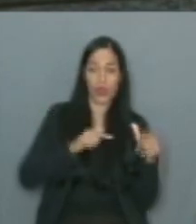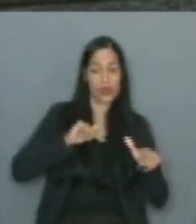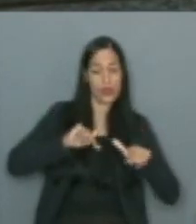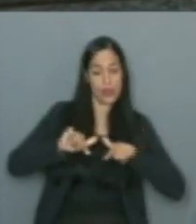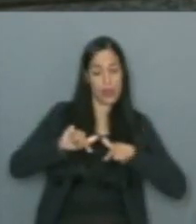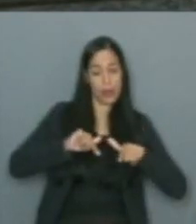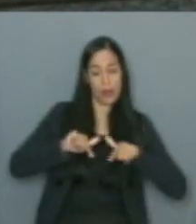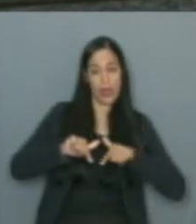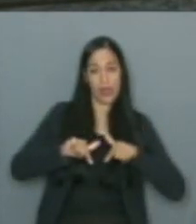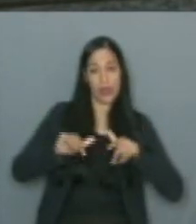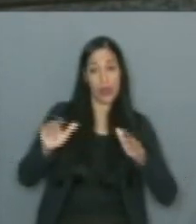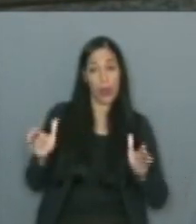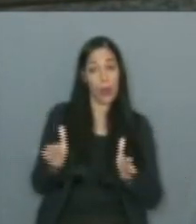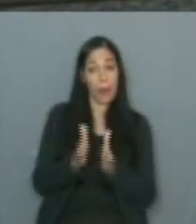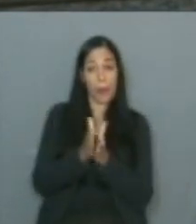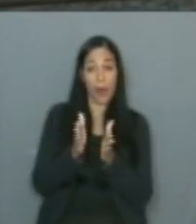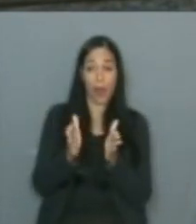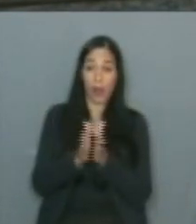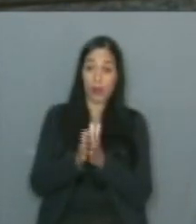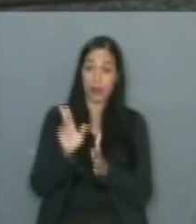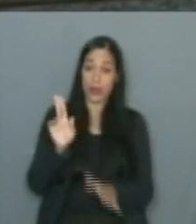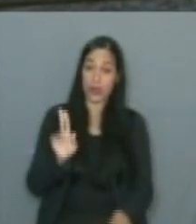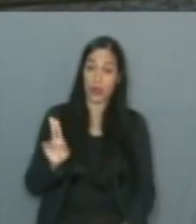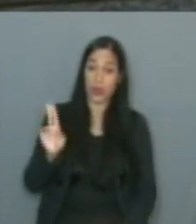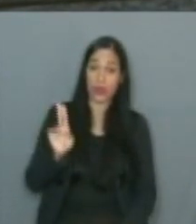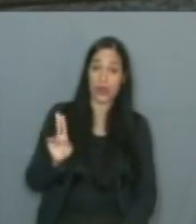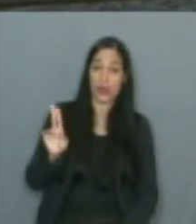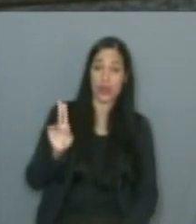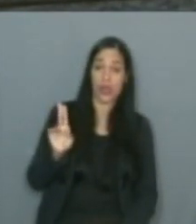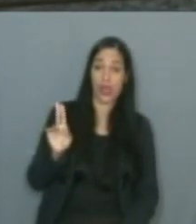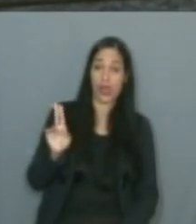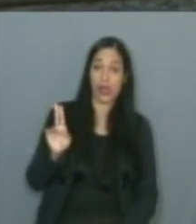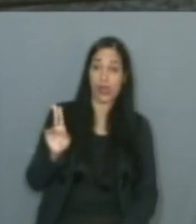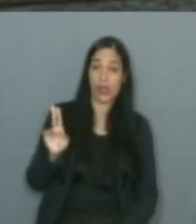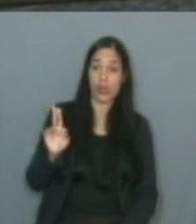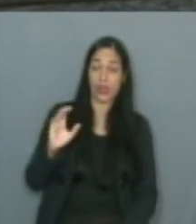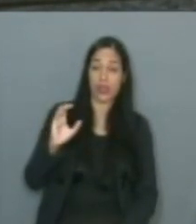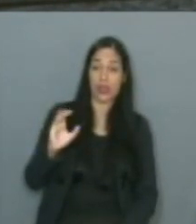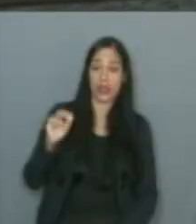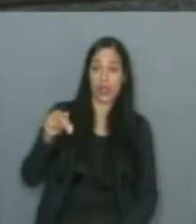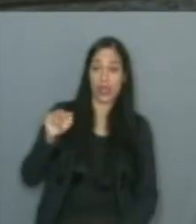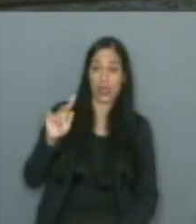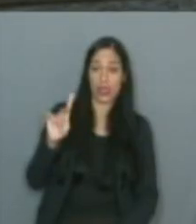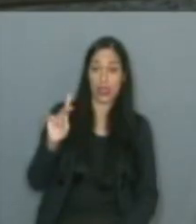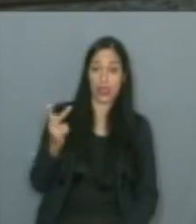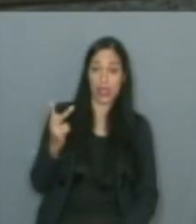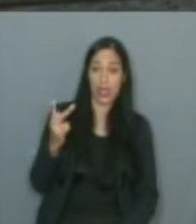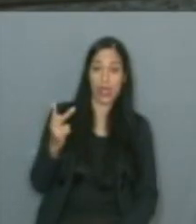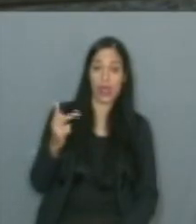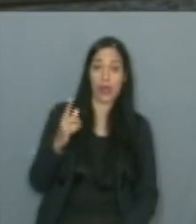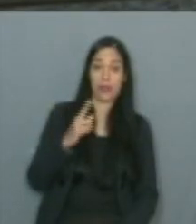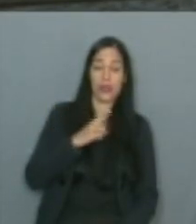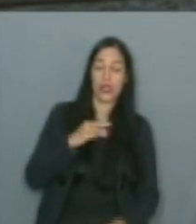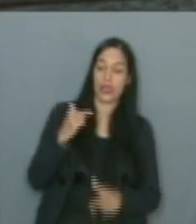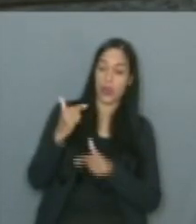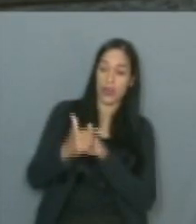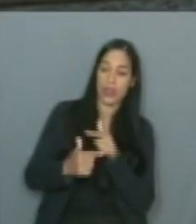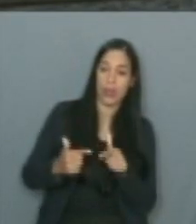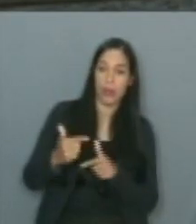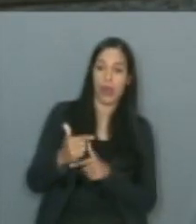trabalho, o pobre usa carteira de CNH para ter um